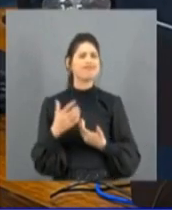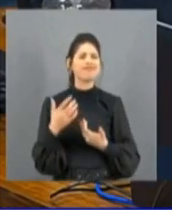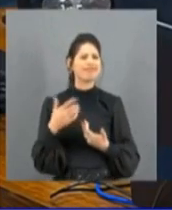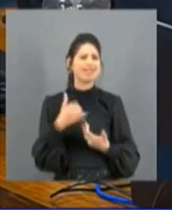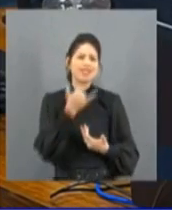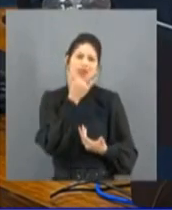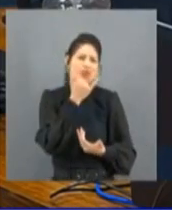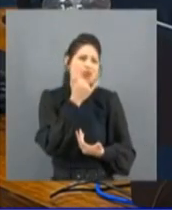Comissão de ética não existe? É.